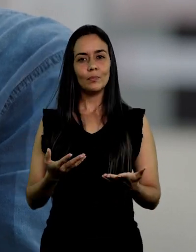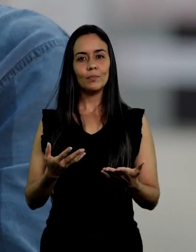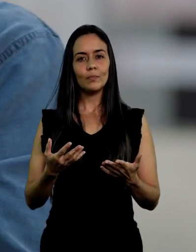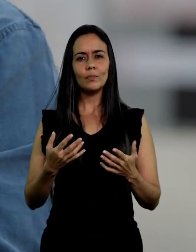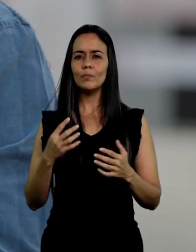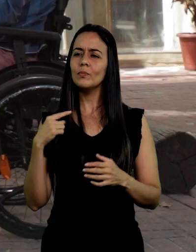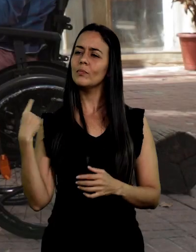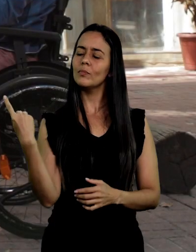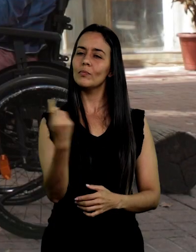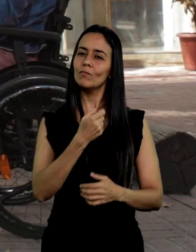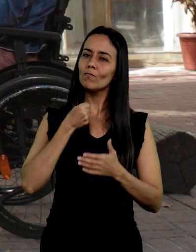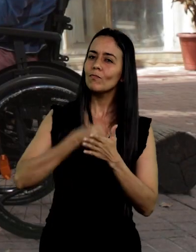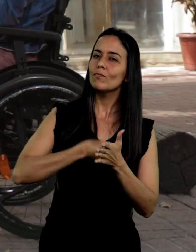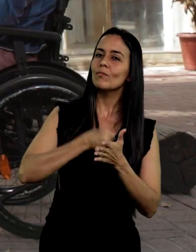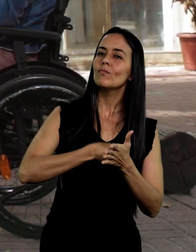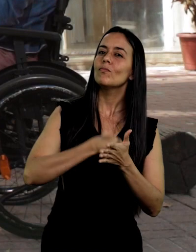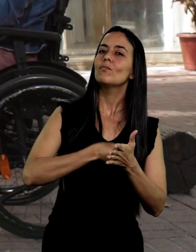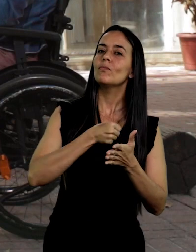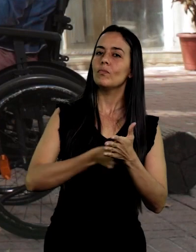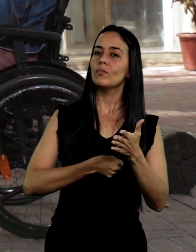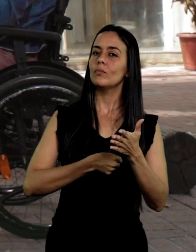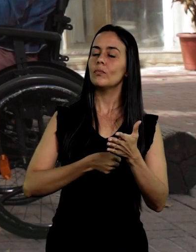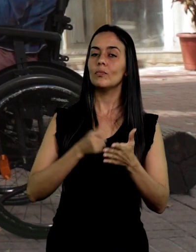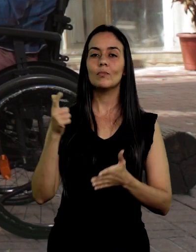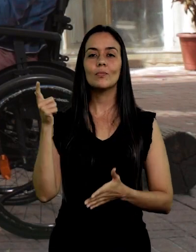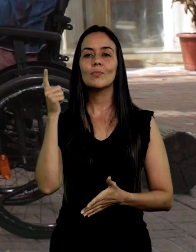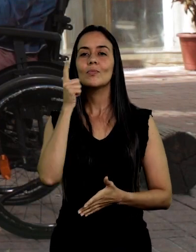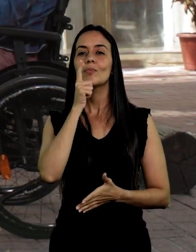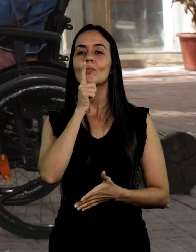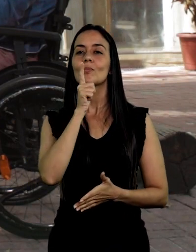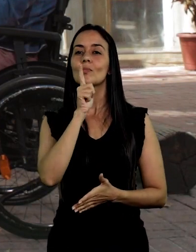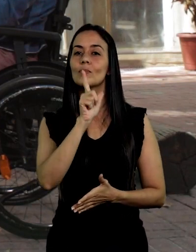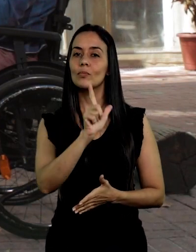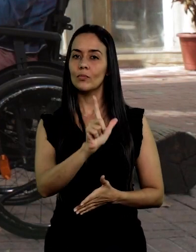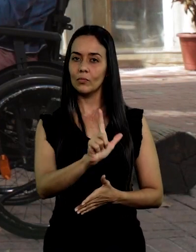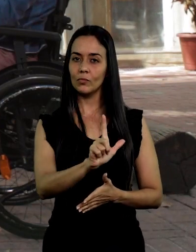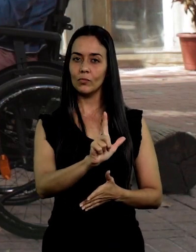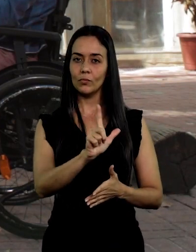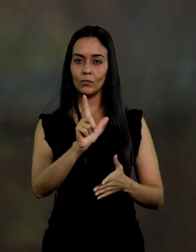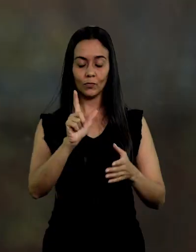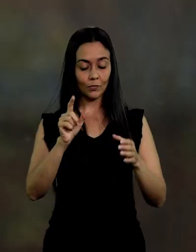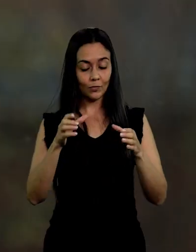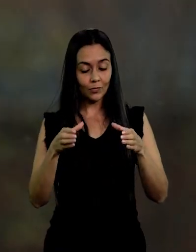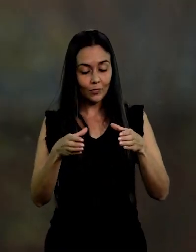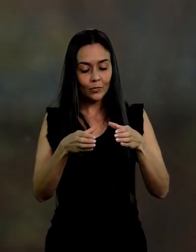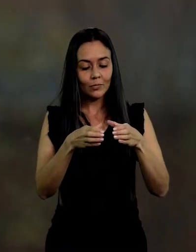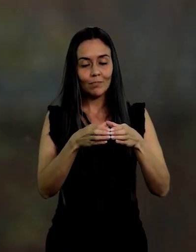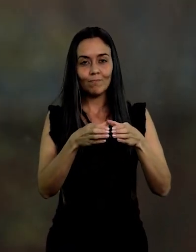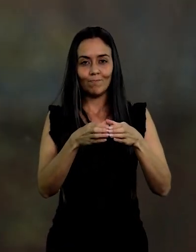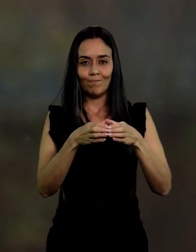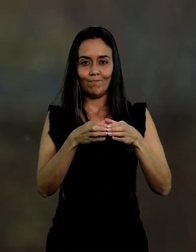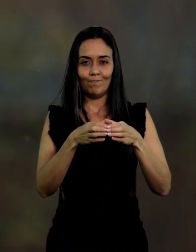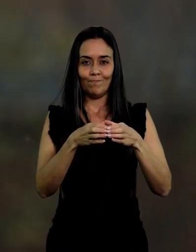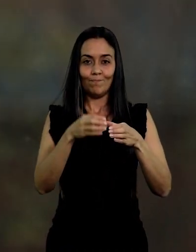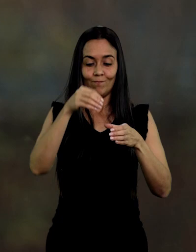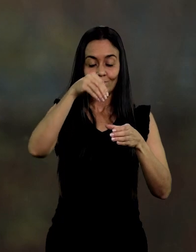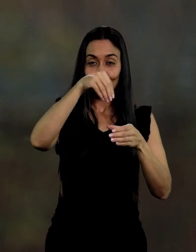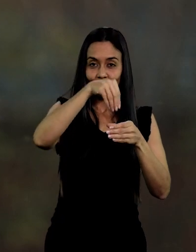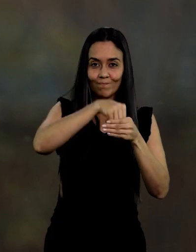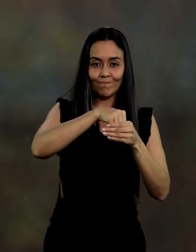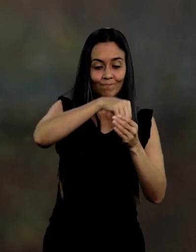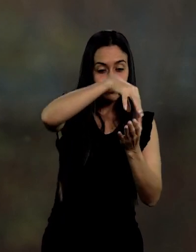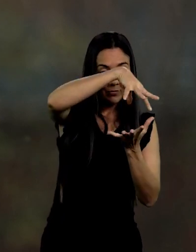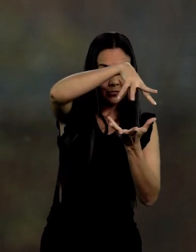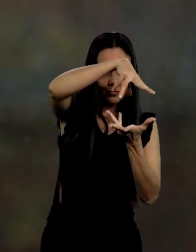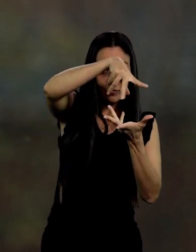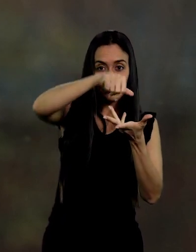a lutar por dar direito desses seres não humanos a existirem, né? Então, ao invés da gente pensar numa política que é